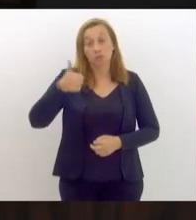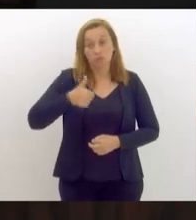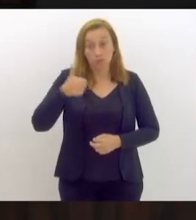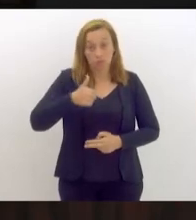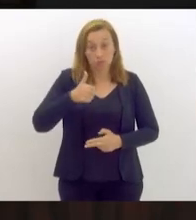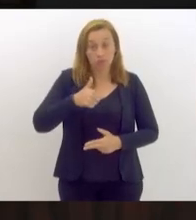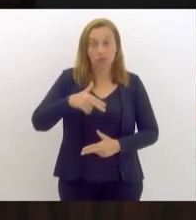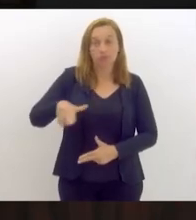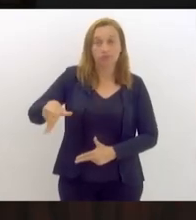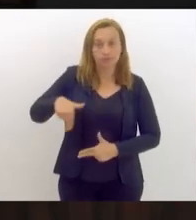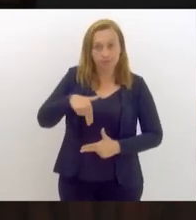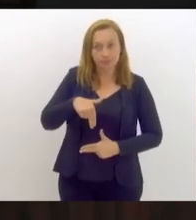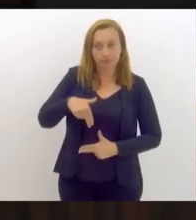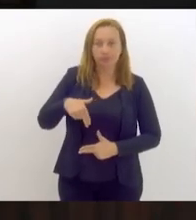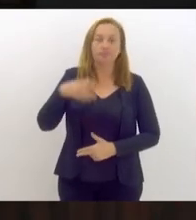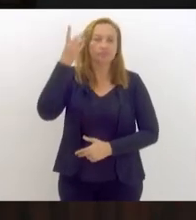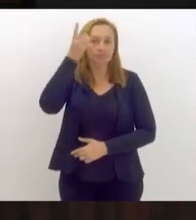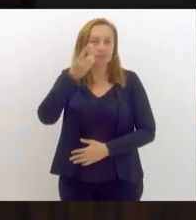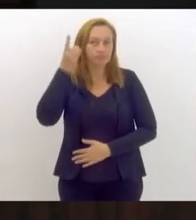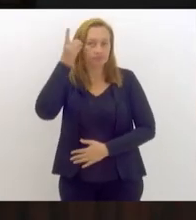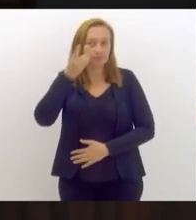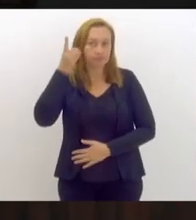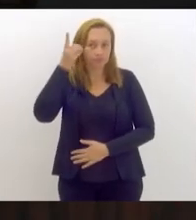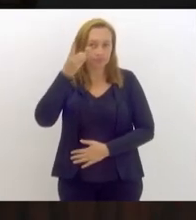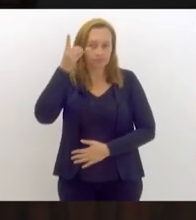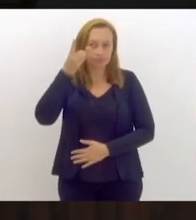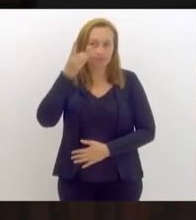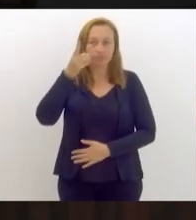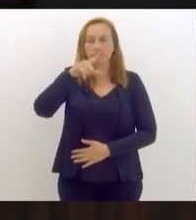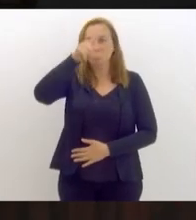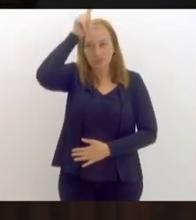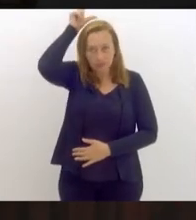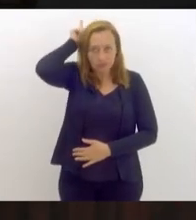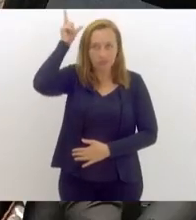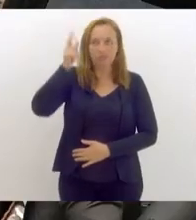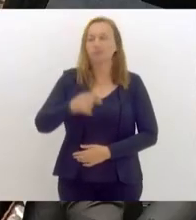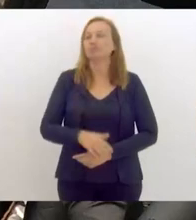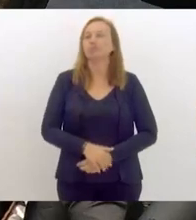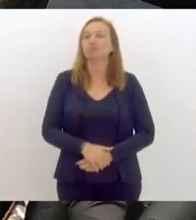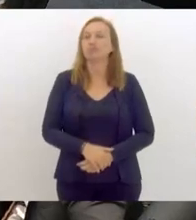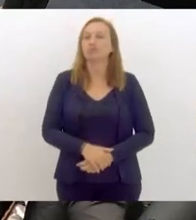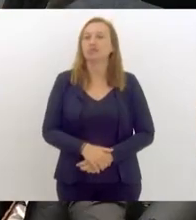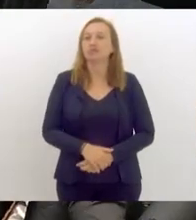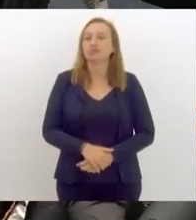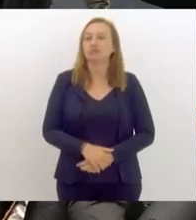escrito aqui o nosso nome Deputado Luiz Paulo da Rocha